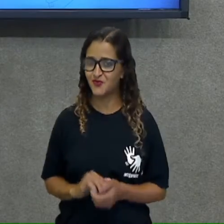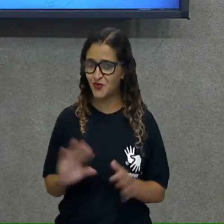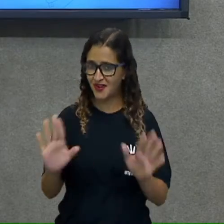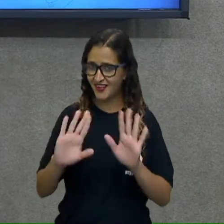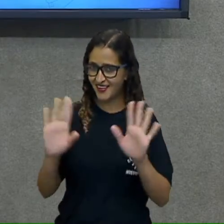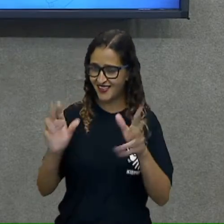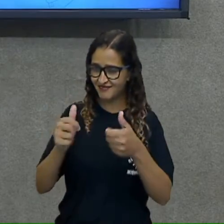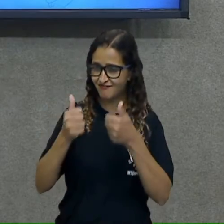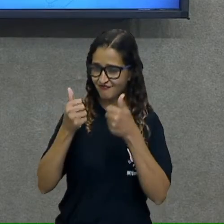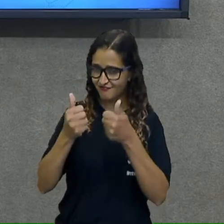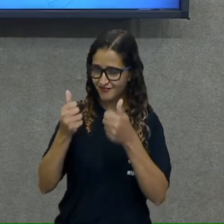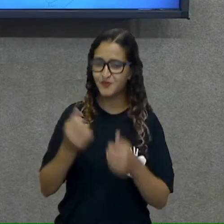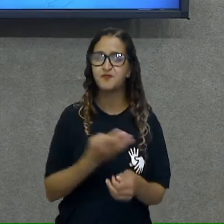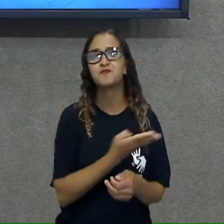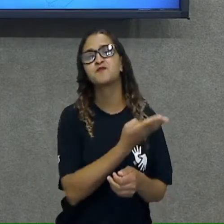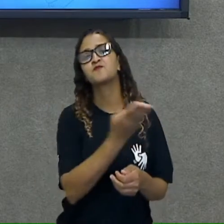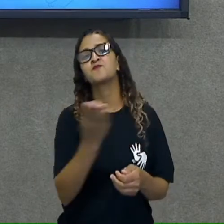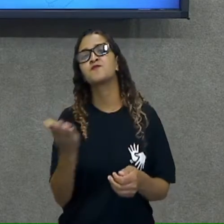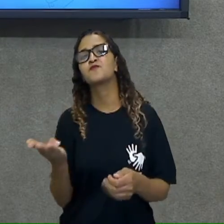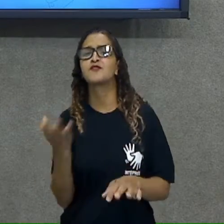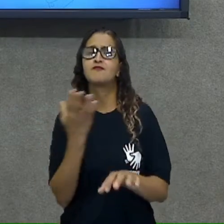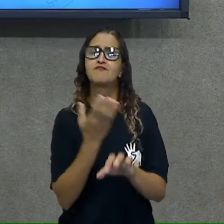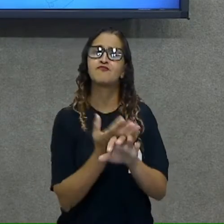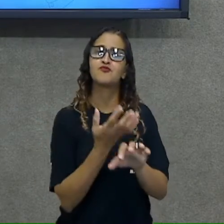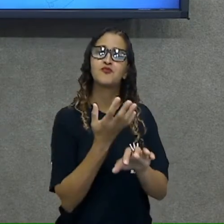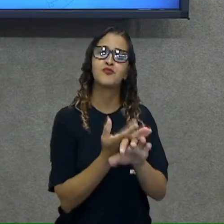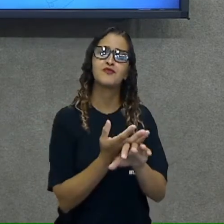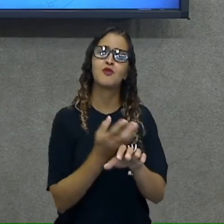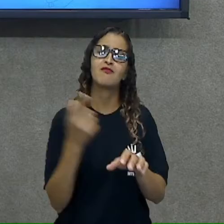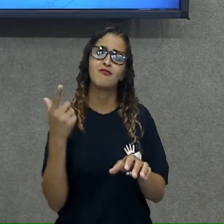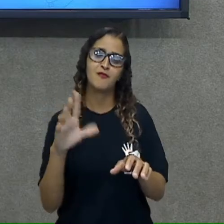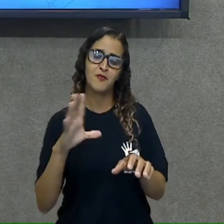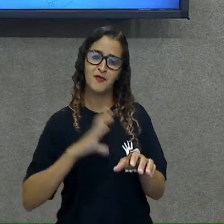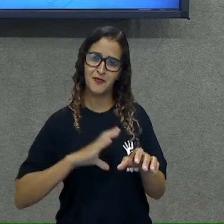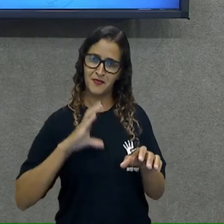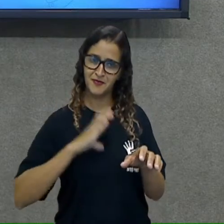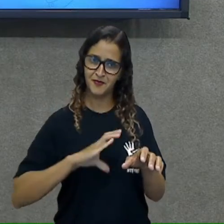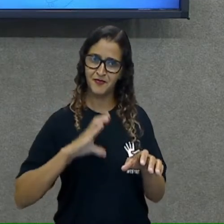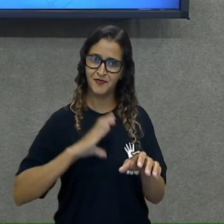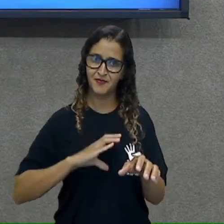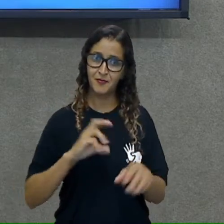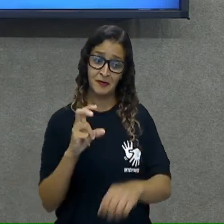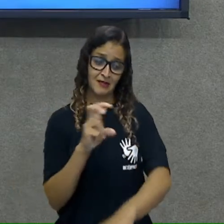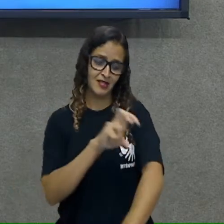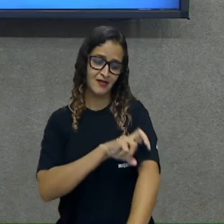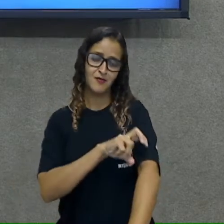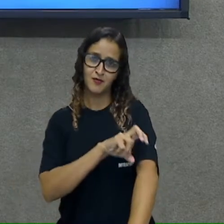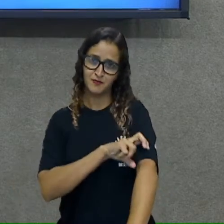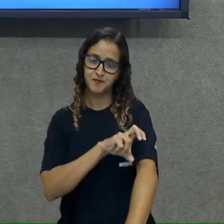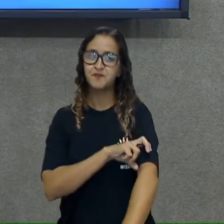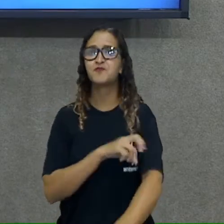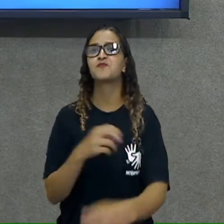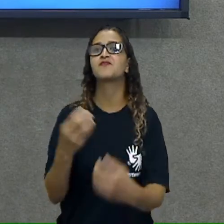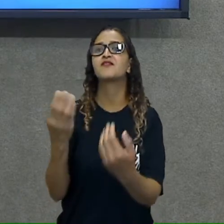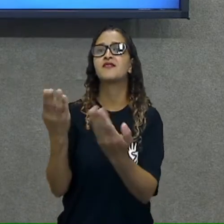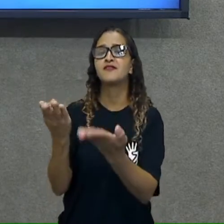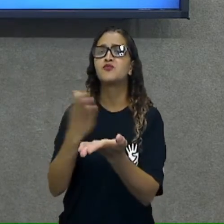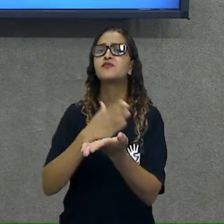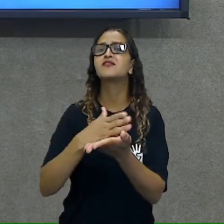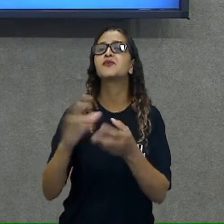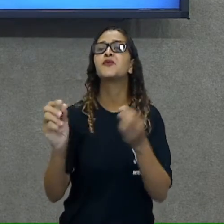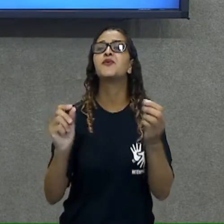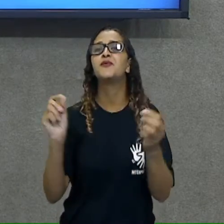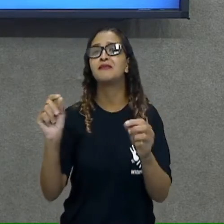Oi, tudo bem com vocês? Vamos para mais uma aula de língua portuguesa, quinto ano. Vamos iniciar